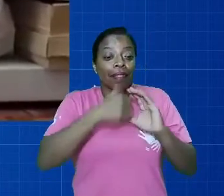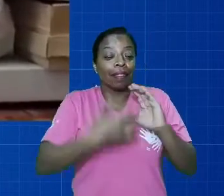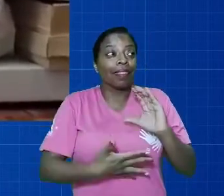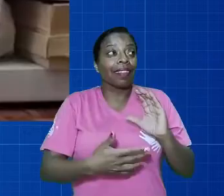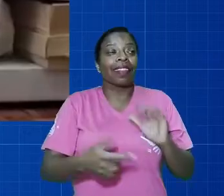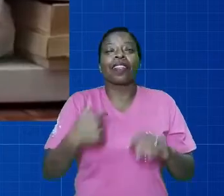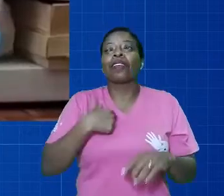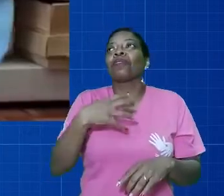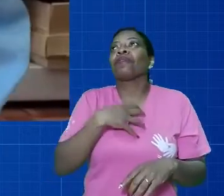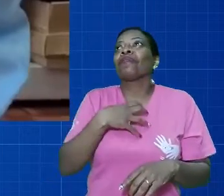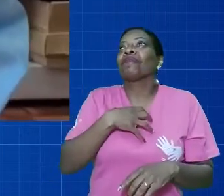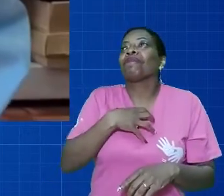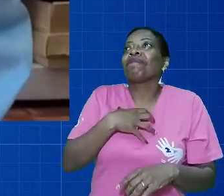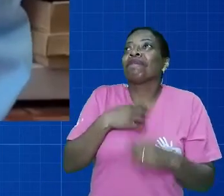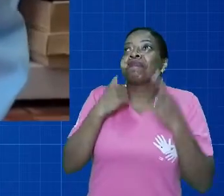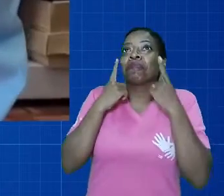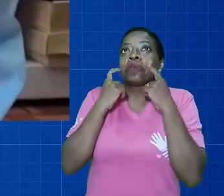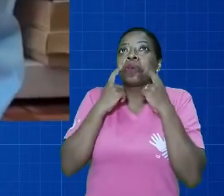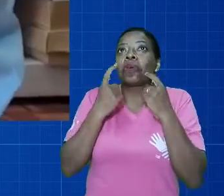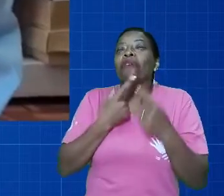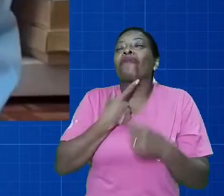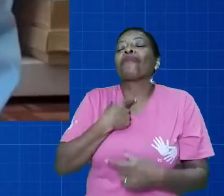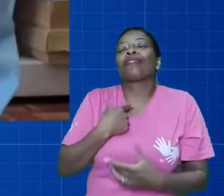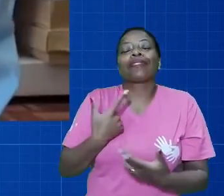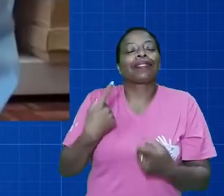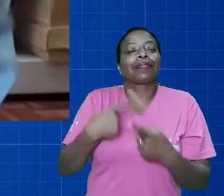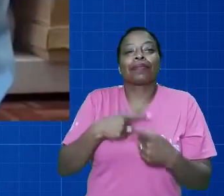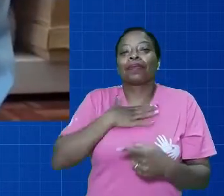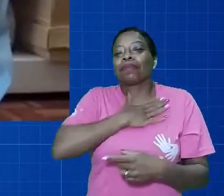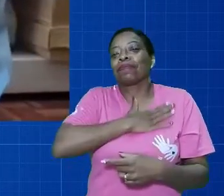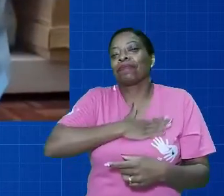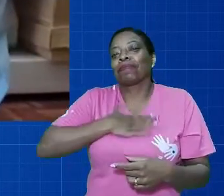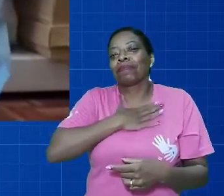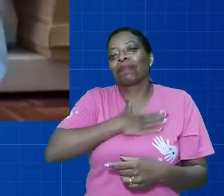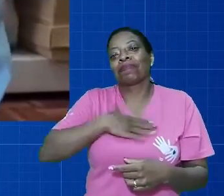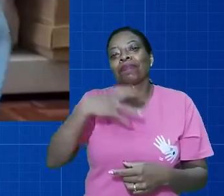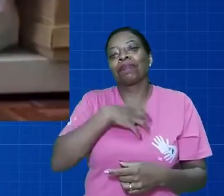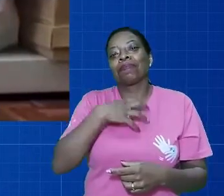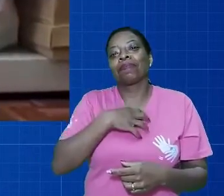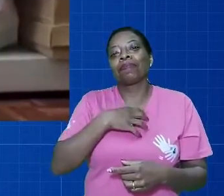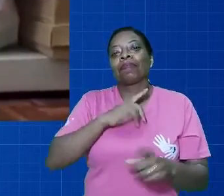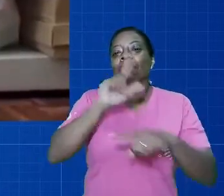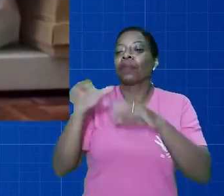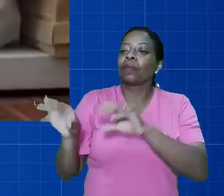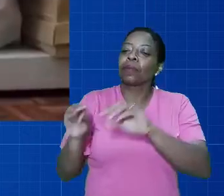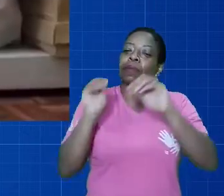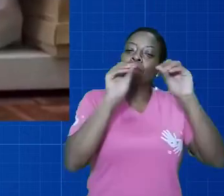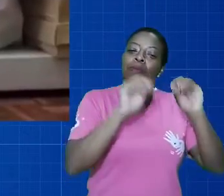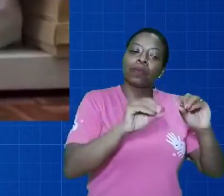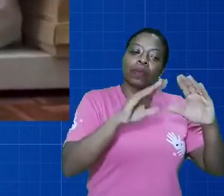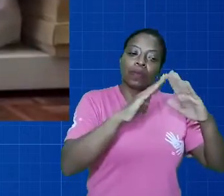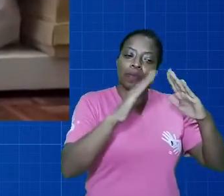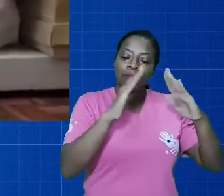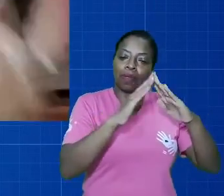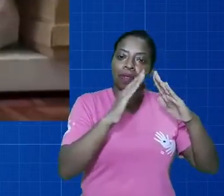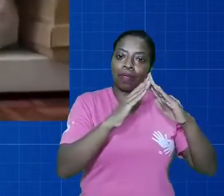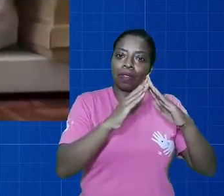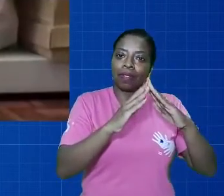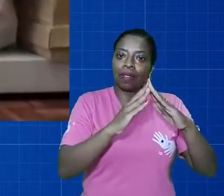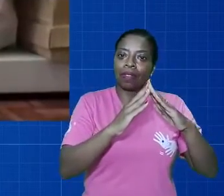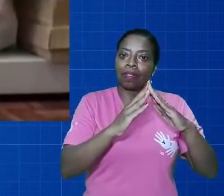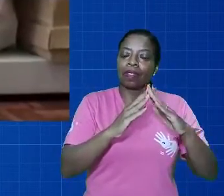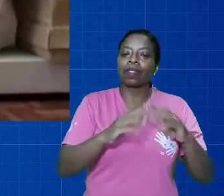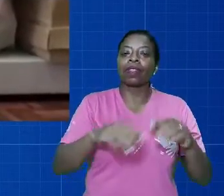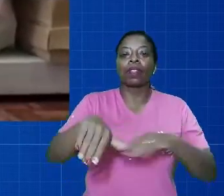muito bom. Quando nós mudamos para aquela casinha na Lourenço Jaziocha, né, que hoje é uma casa residencial, ele continuou